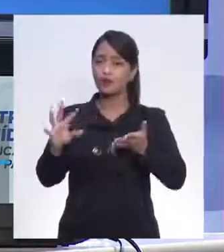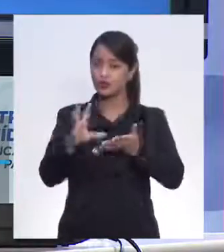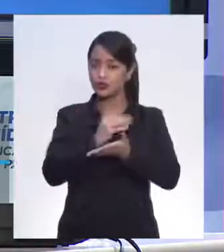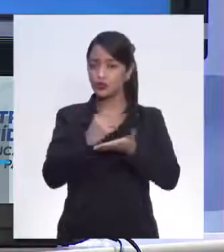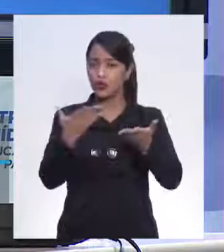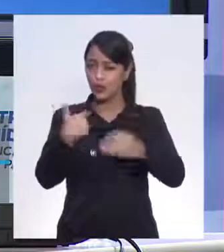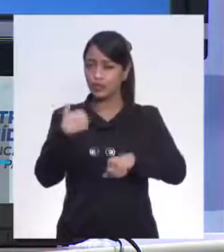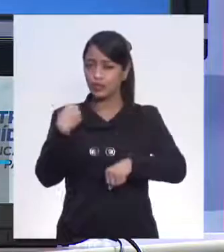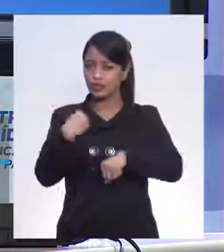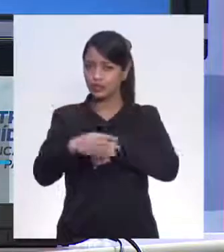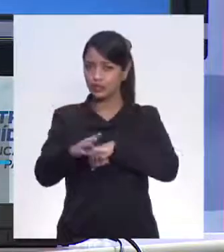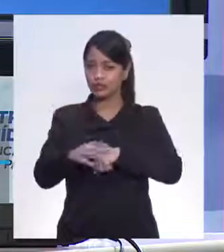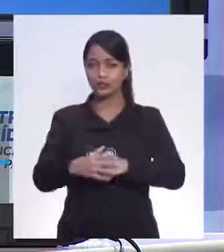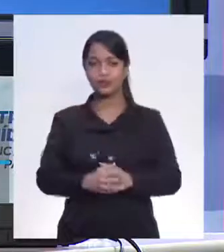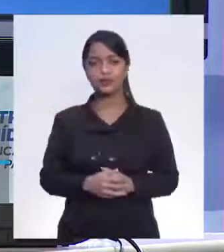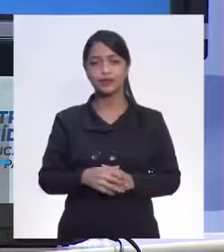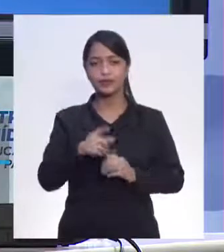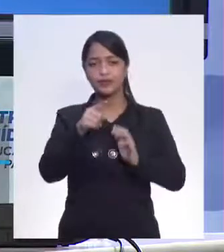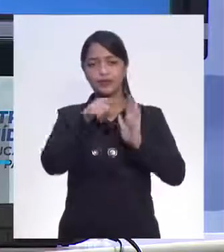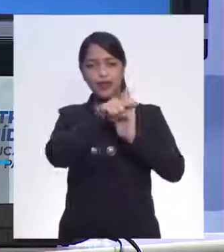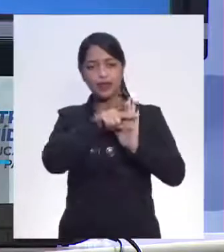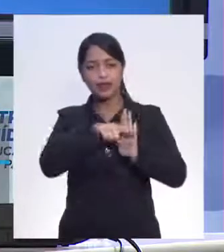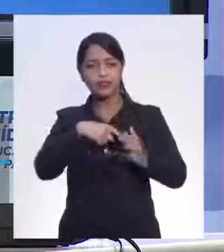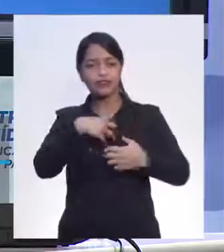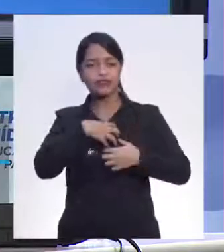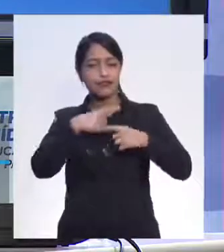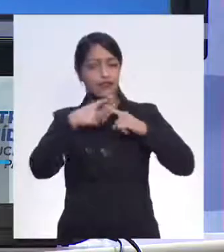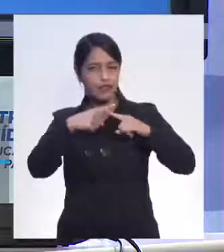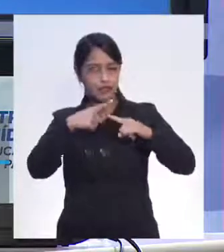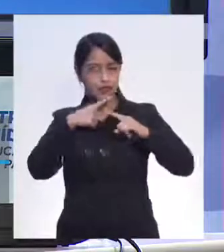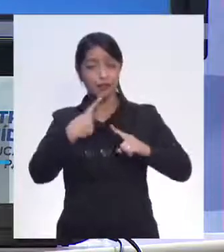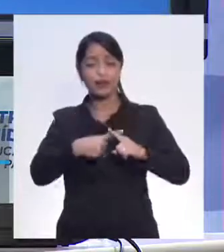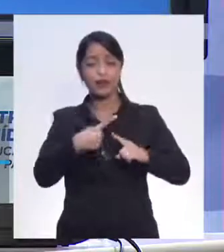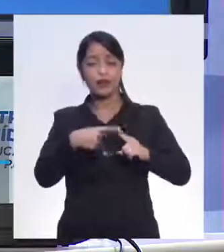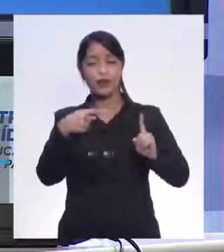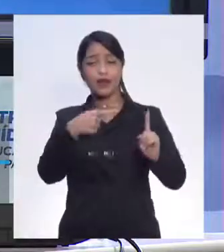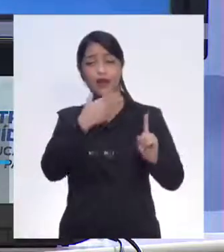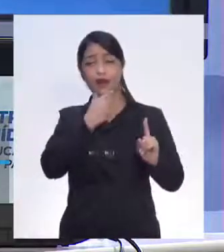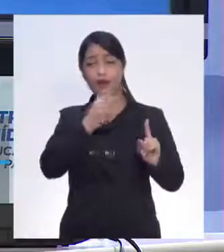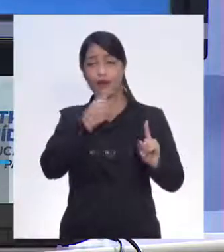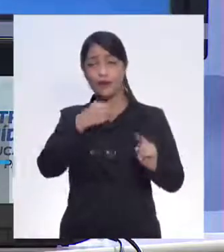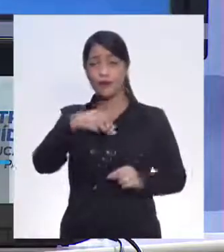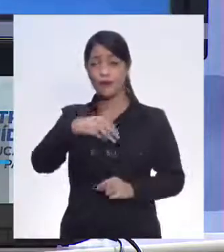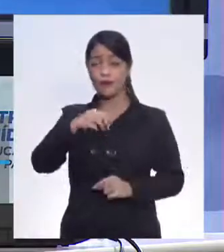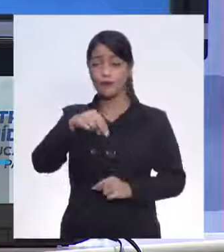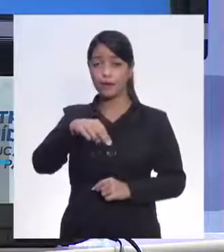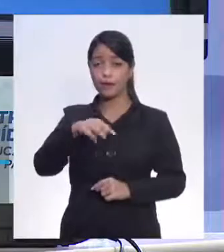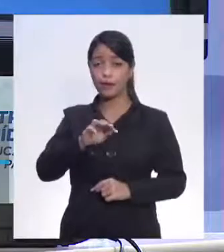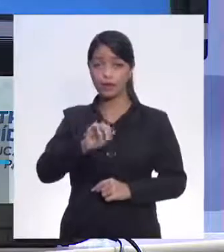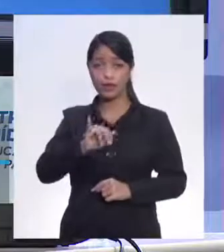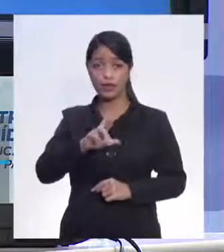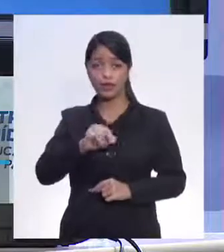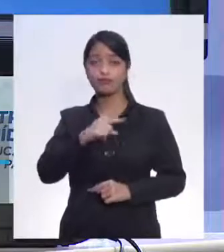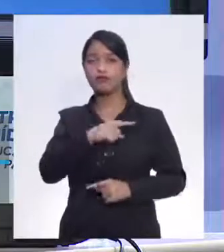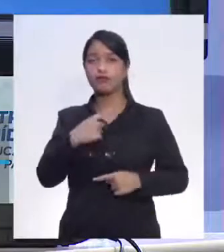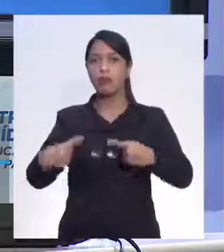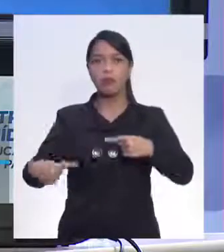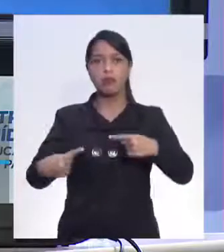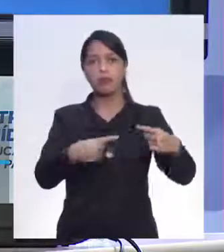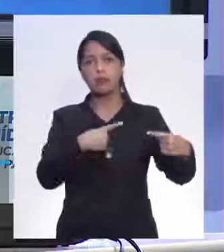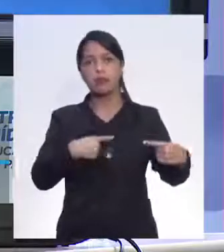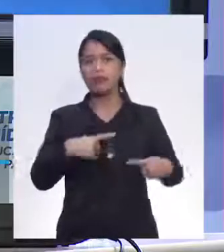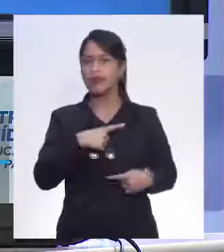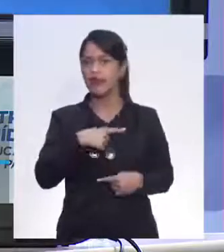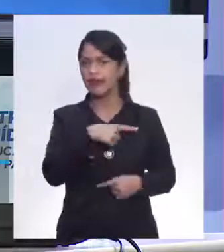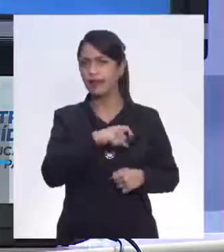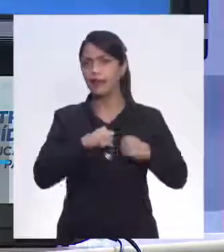fica a dica, analise de forma crítica, porque o Monteiro Lobato, ele é muito polêmico, ele teve alguns posicionamentos